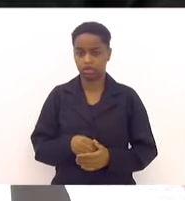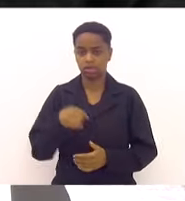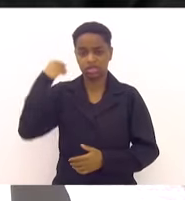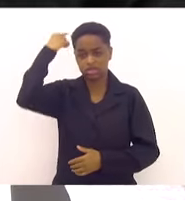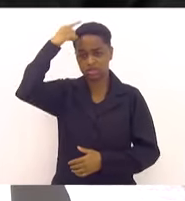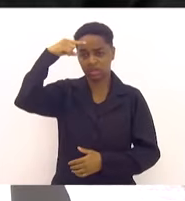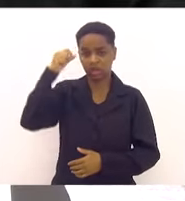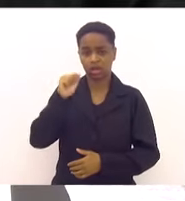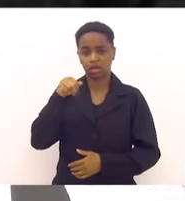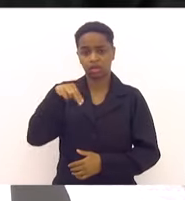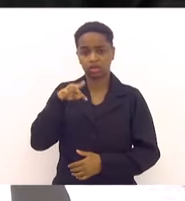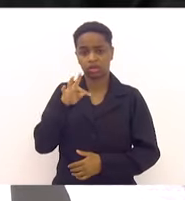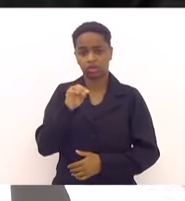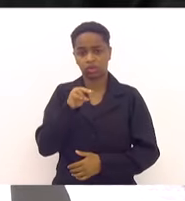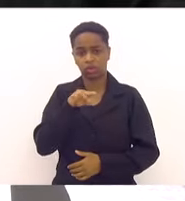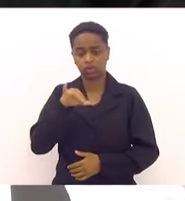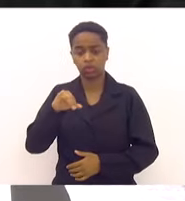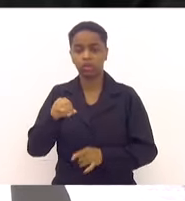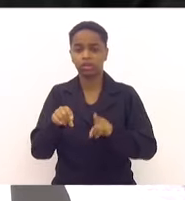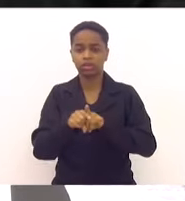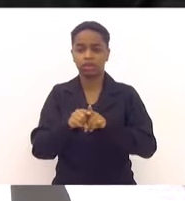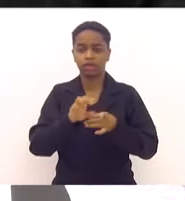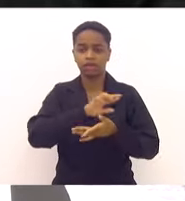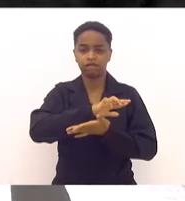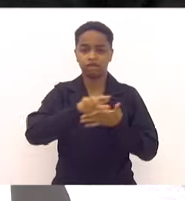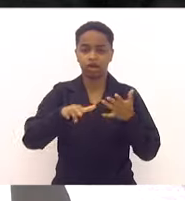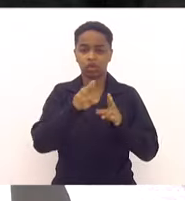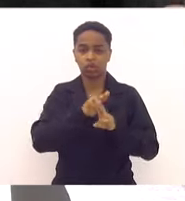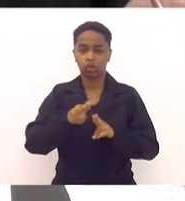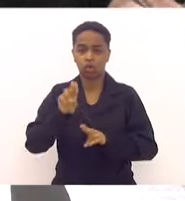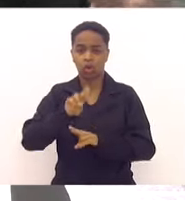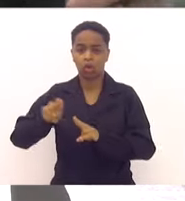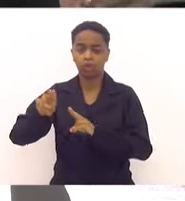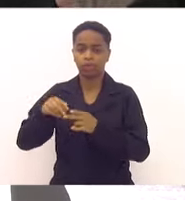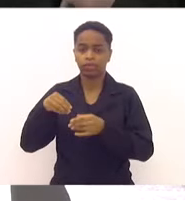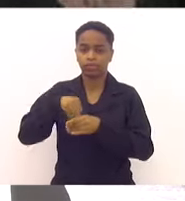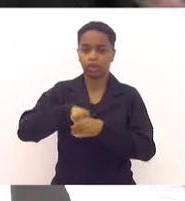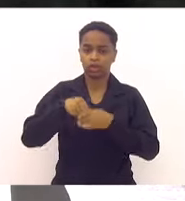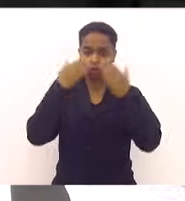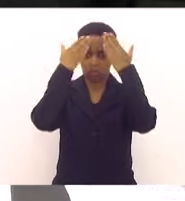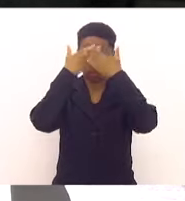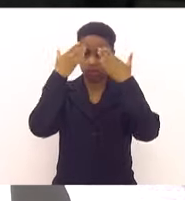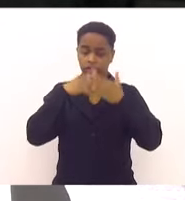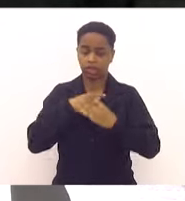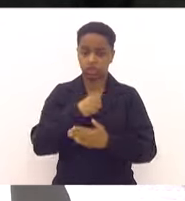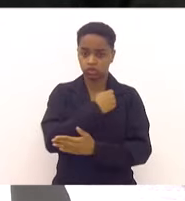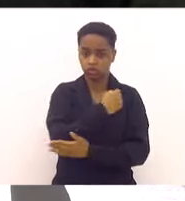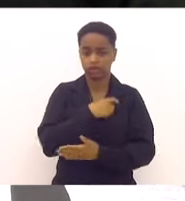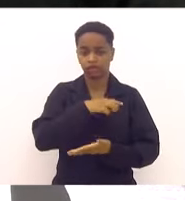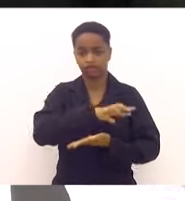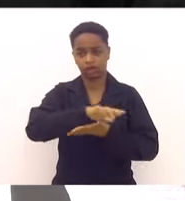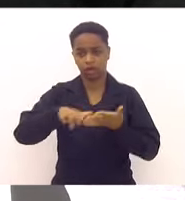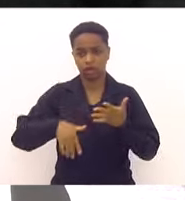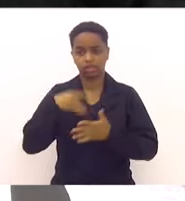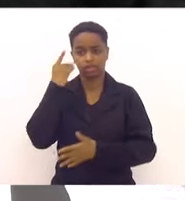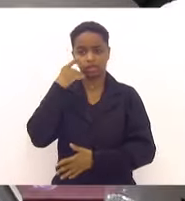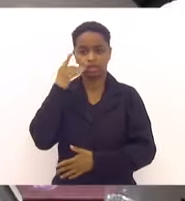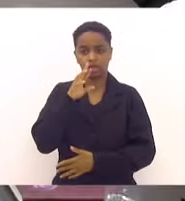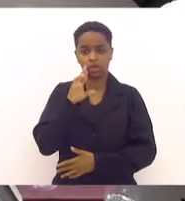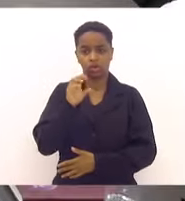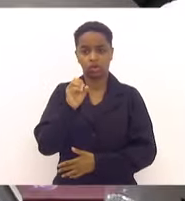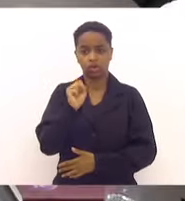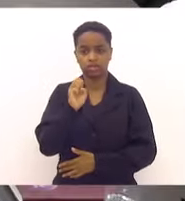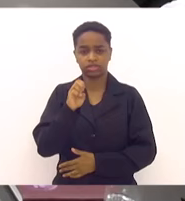Antônio e seus sincretismos na Umbanda. Que é Exu, etc. O deputado Rosenberg vai ficar feliz da